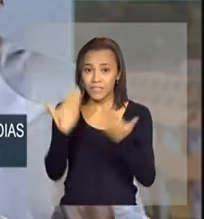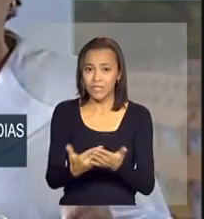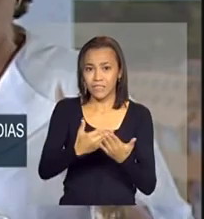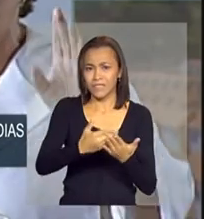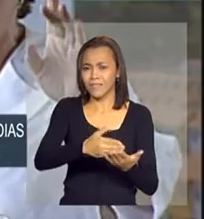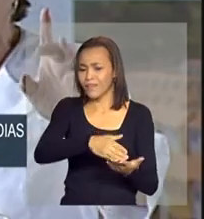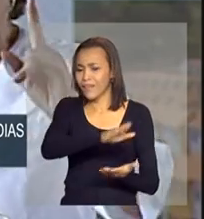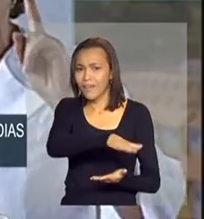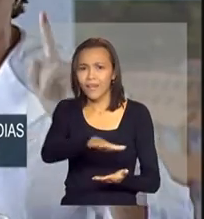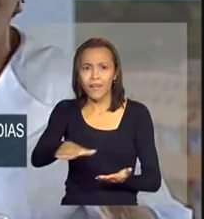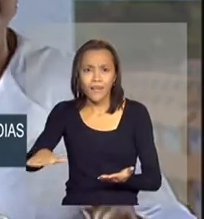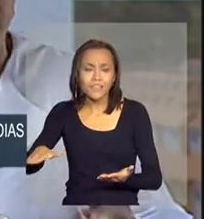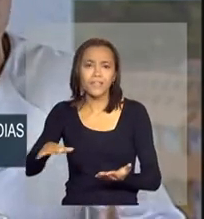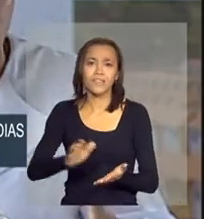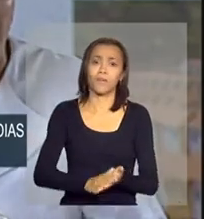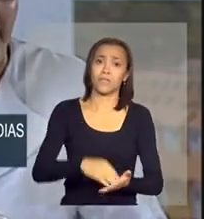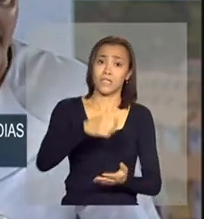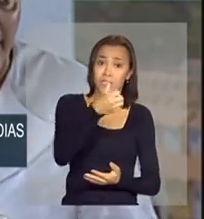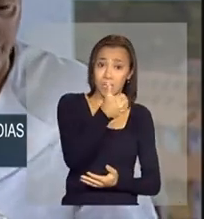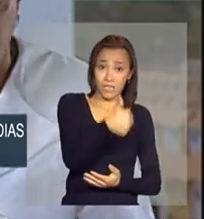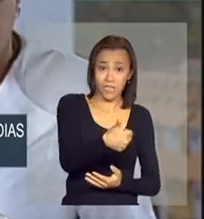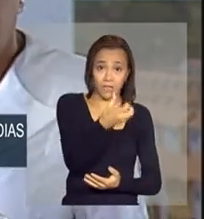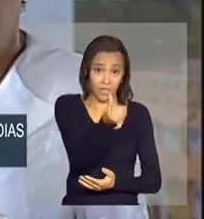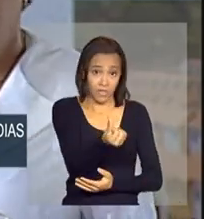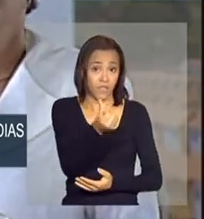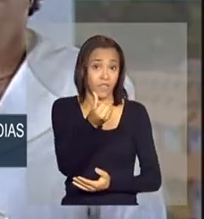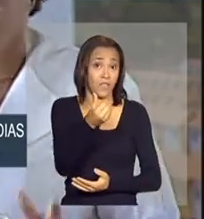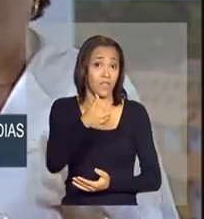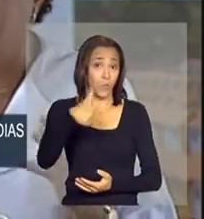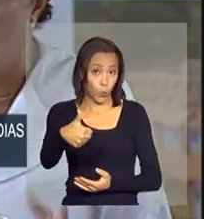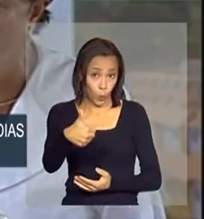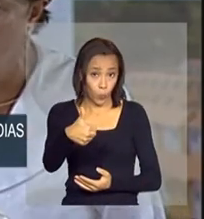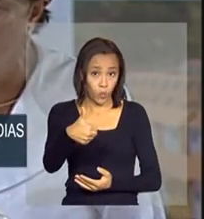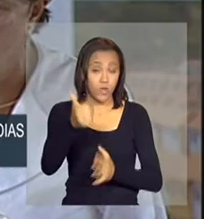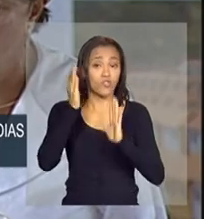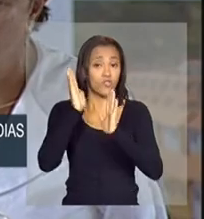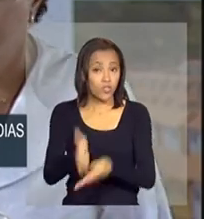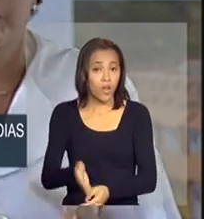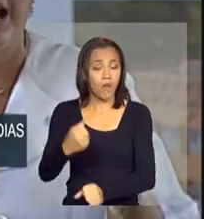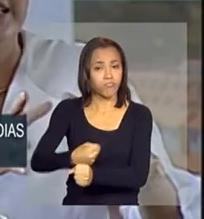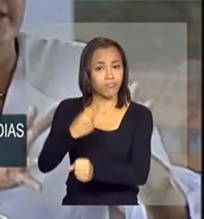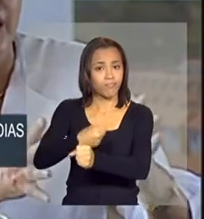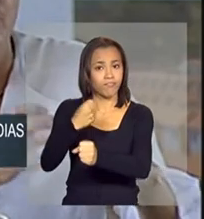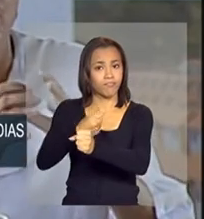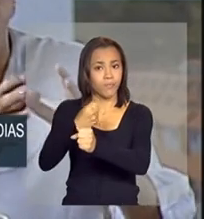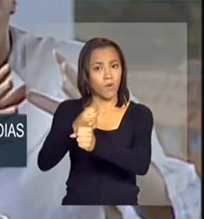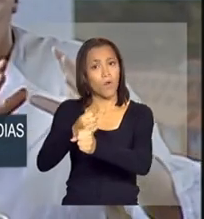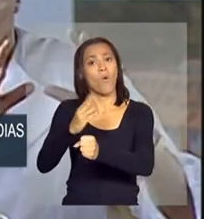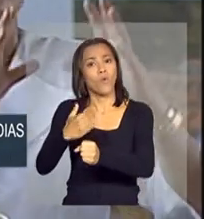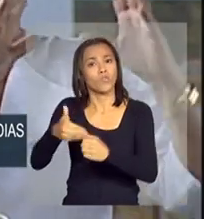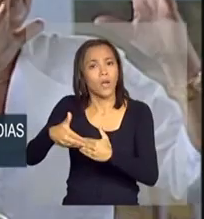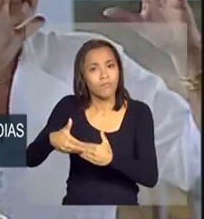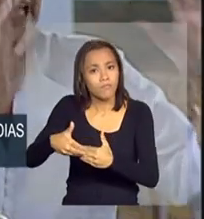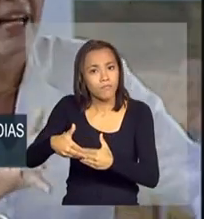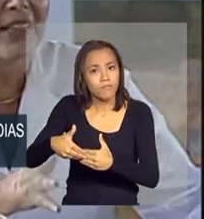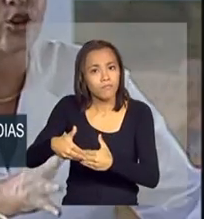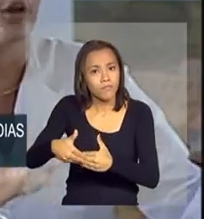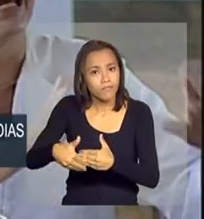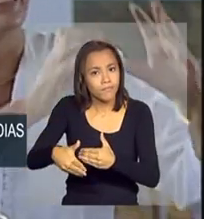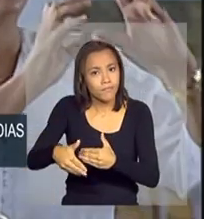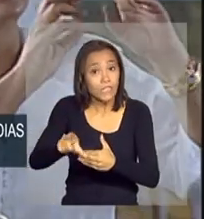das quais 161 creches já foram já estão